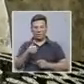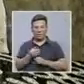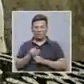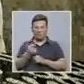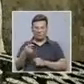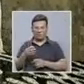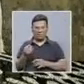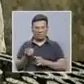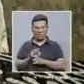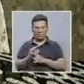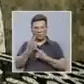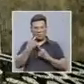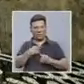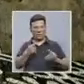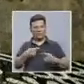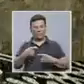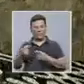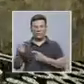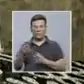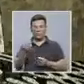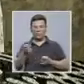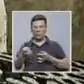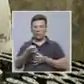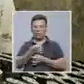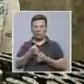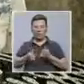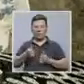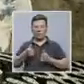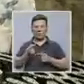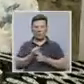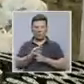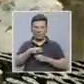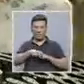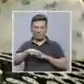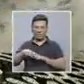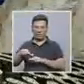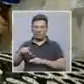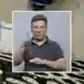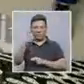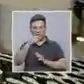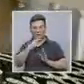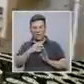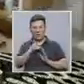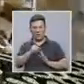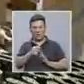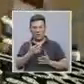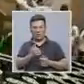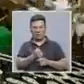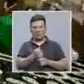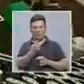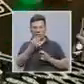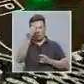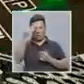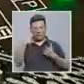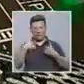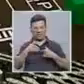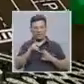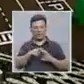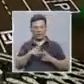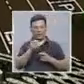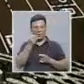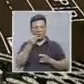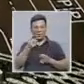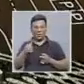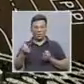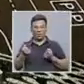festival tem muitas demonstrações, muitas competições em diversas modalidades. Uma dessas modalidades está agora a fazer alguns ensaios, que é a